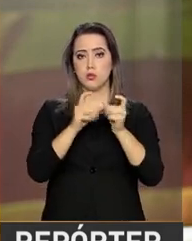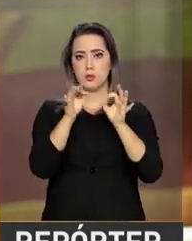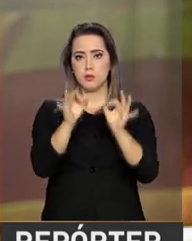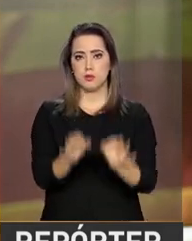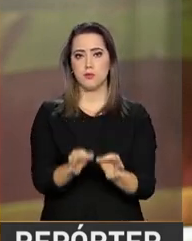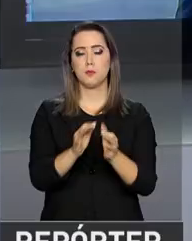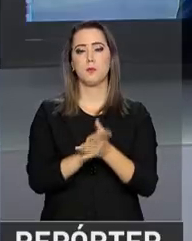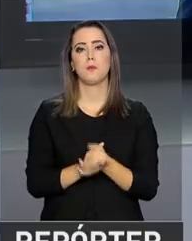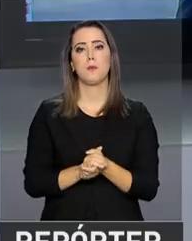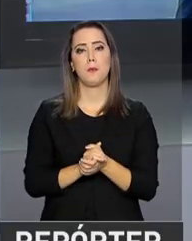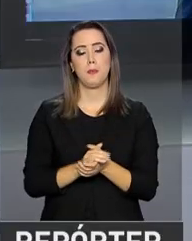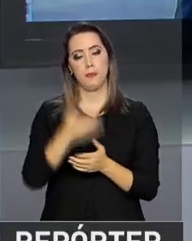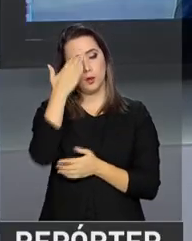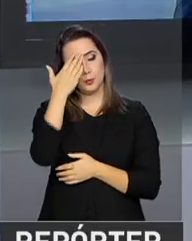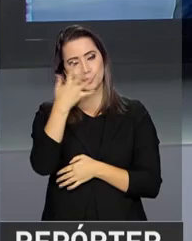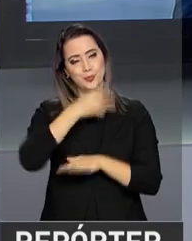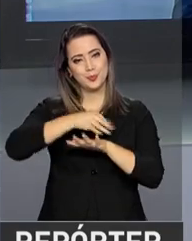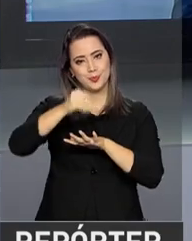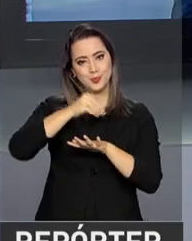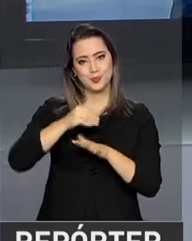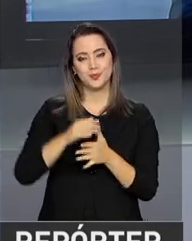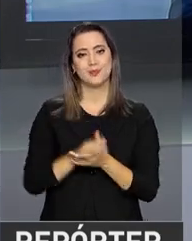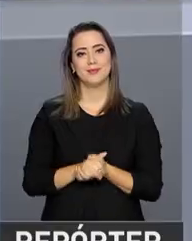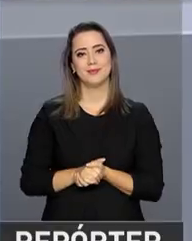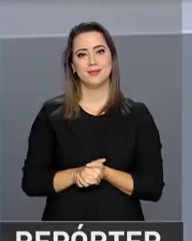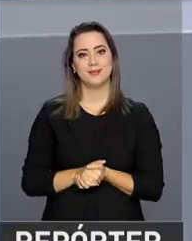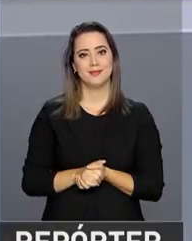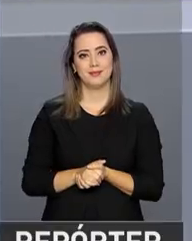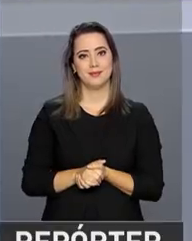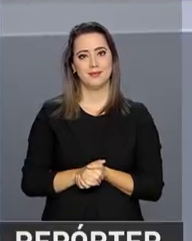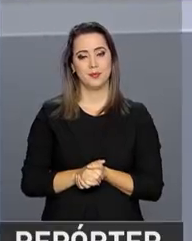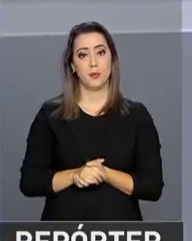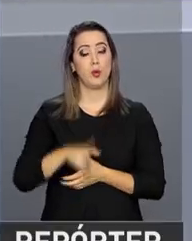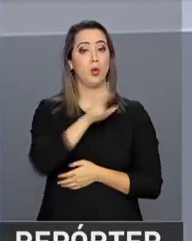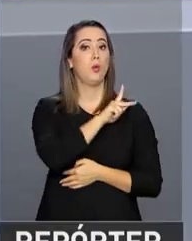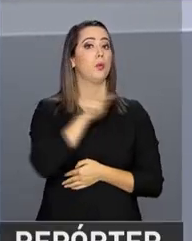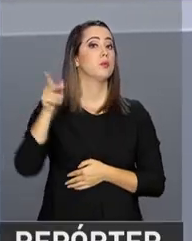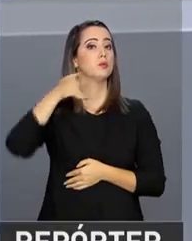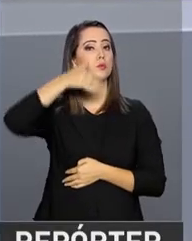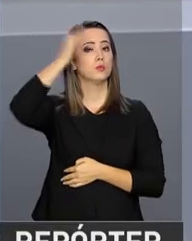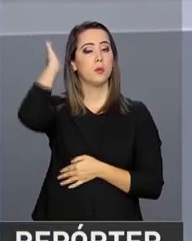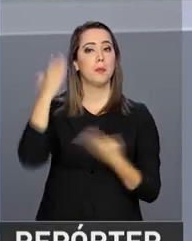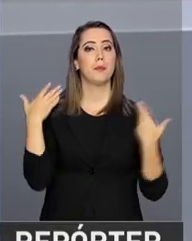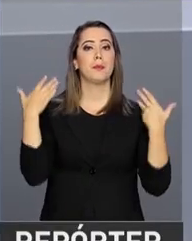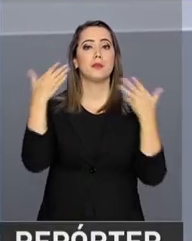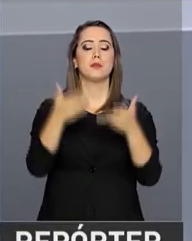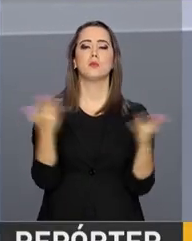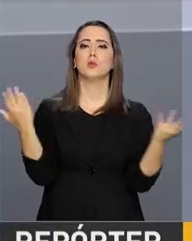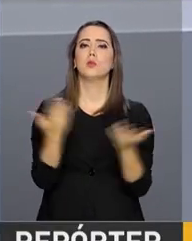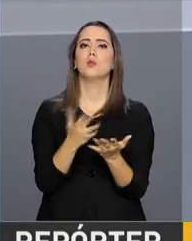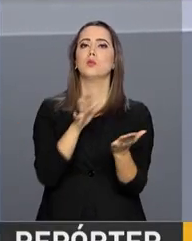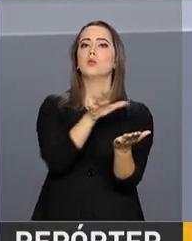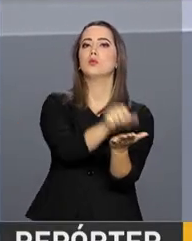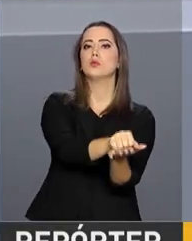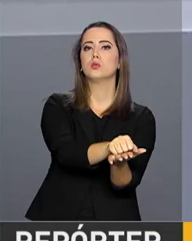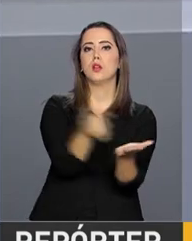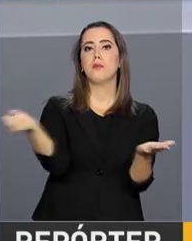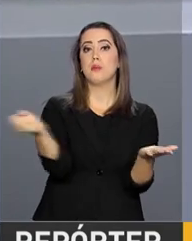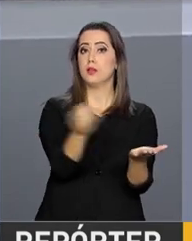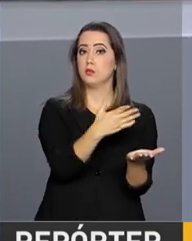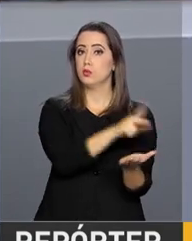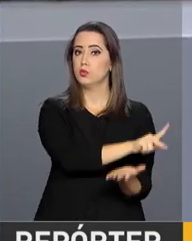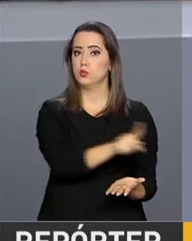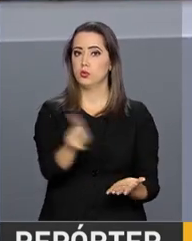você roberto obrigado favor bom trabalho para você o presidente michel temer participou hoje da posse do novo presidente